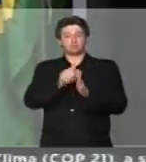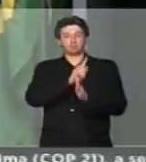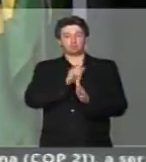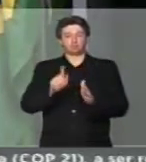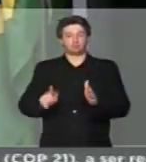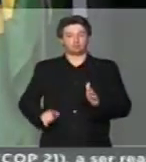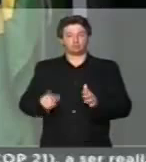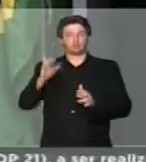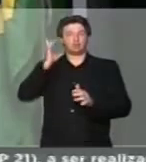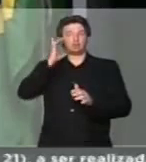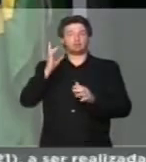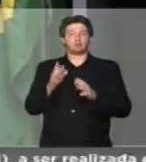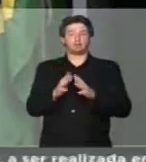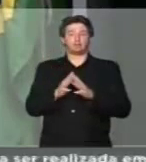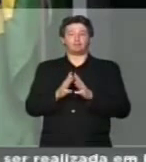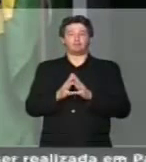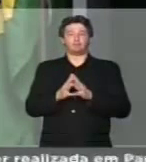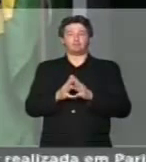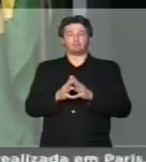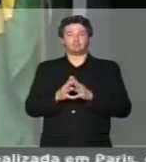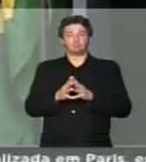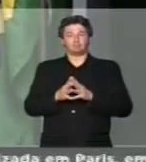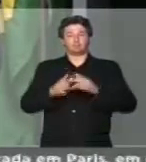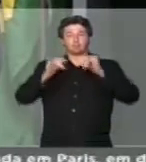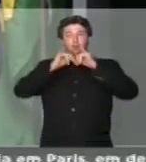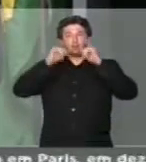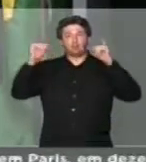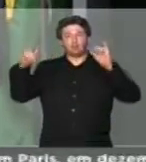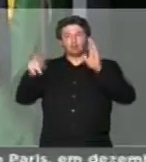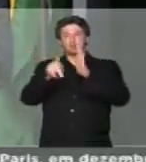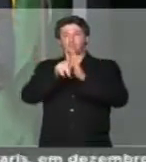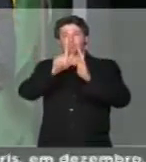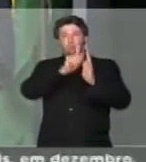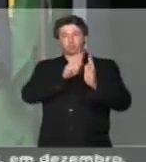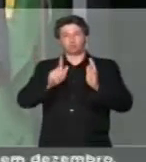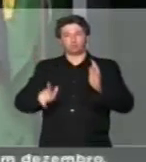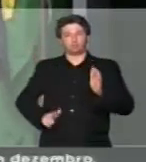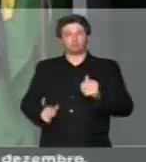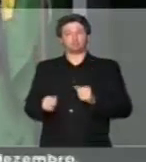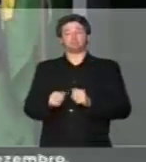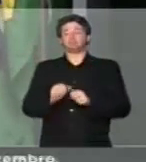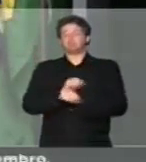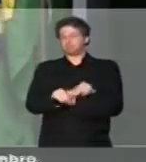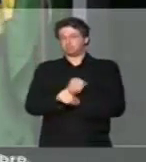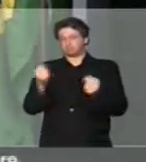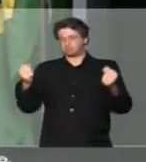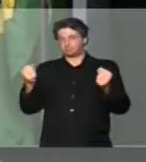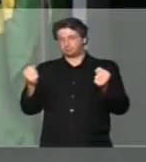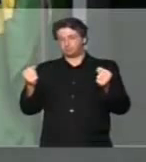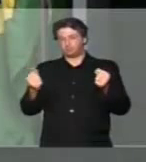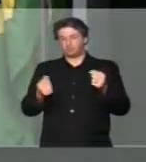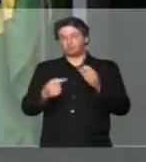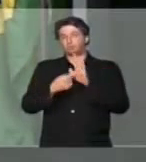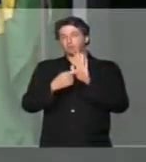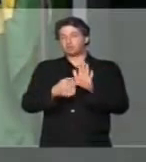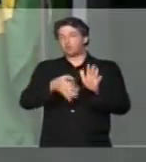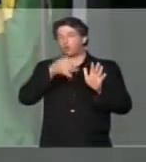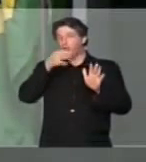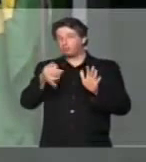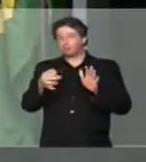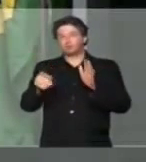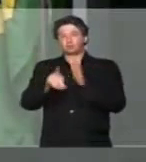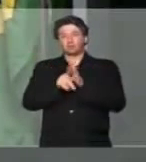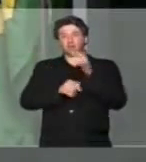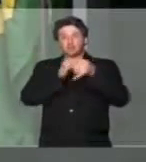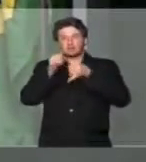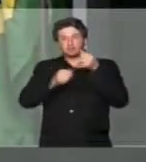governo Dilma Rousseff. A propaganda do governo é incapaz de se contrapor aos números e aos